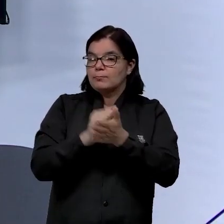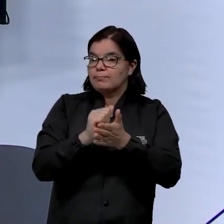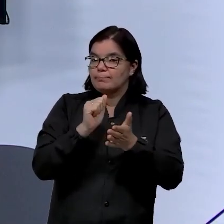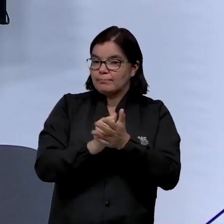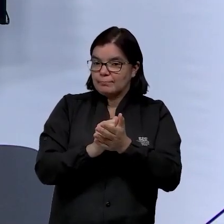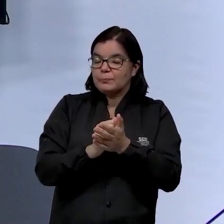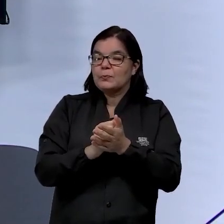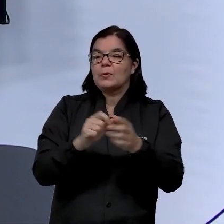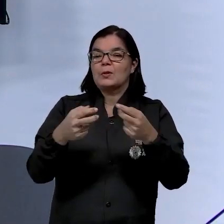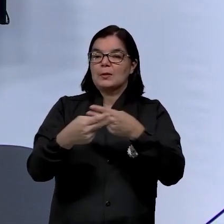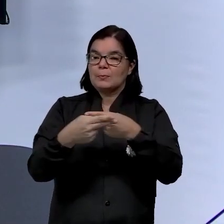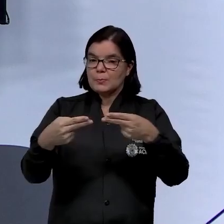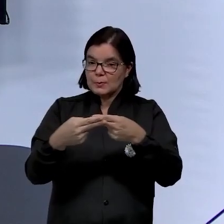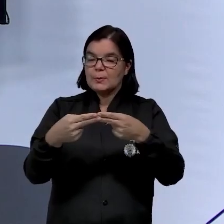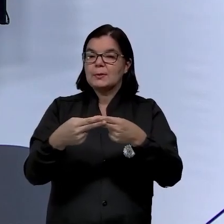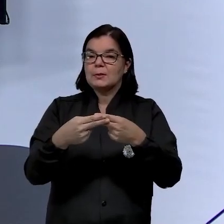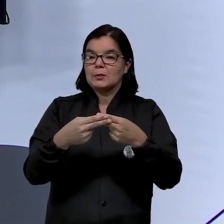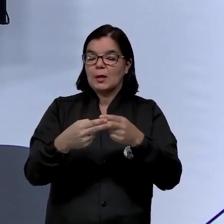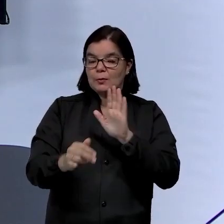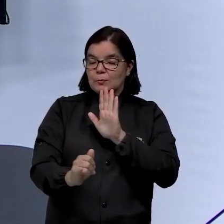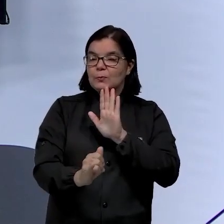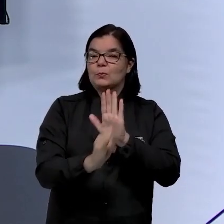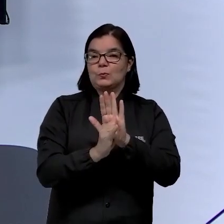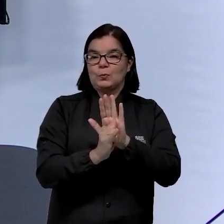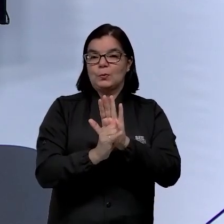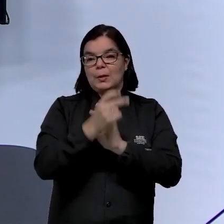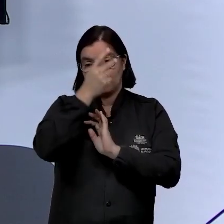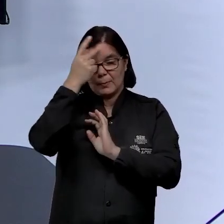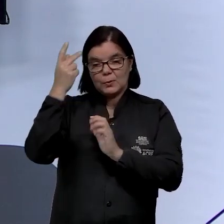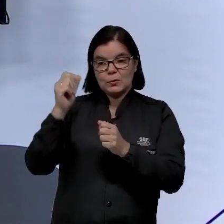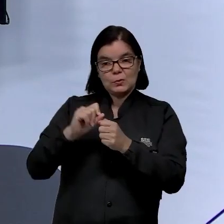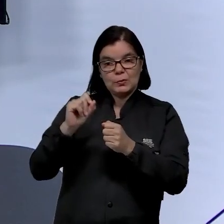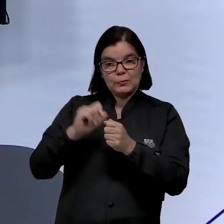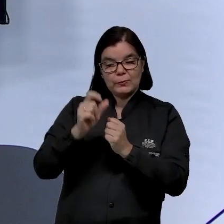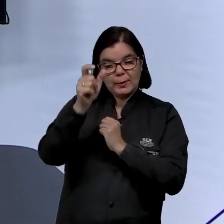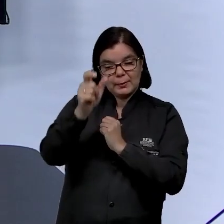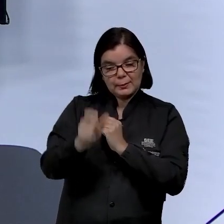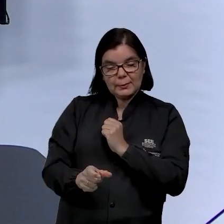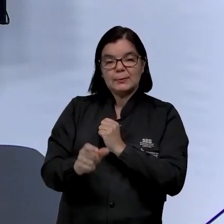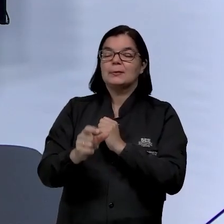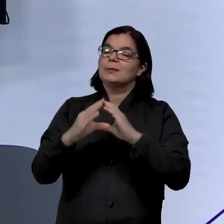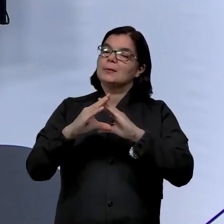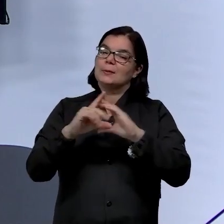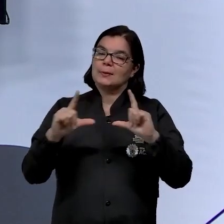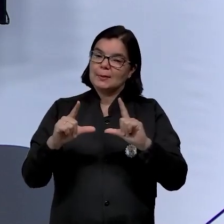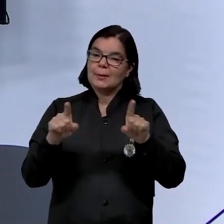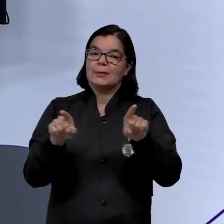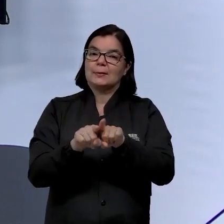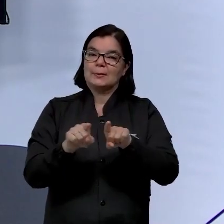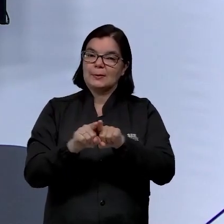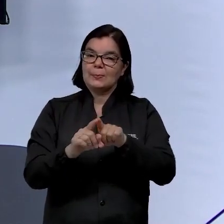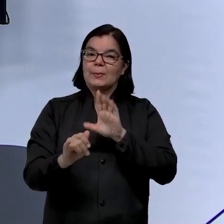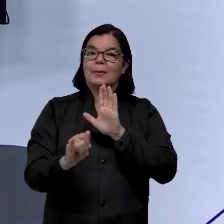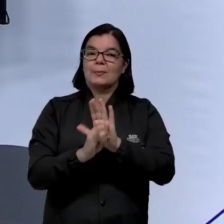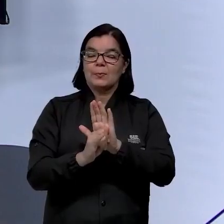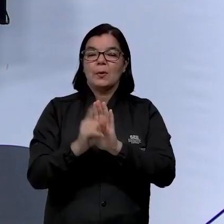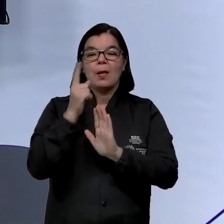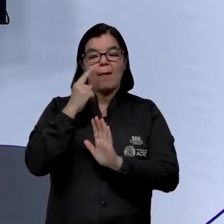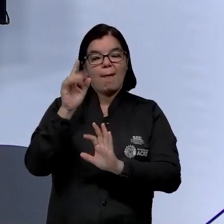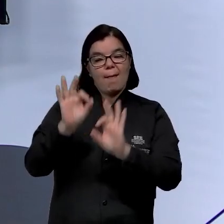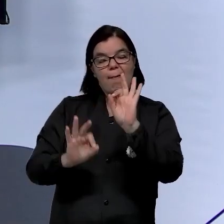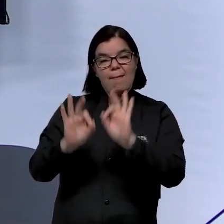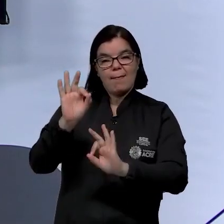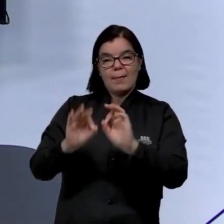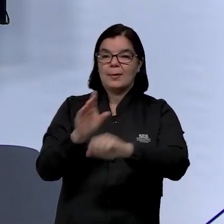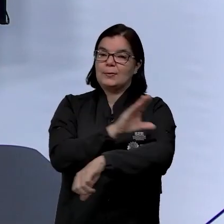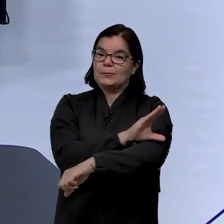vem carregada de uma identidade do autor e também, logicamente, que essa identidade ela é composta da